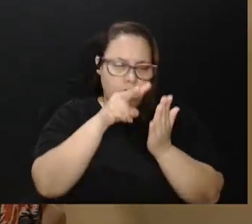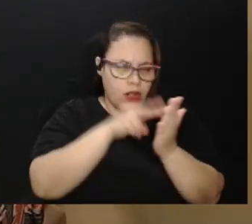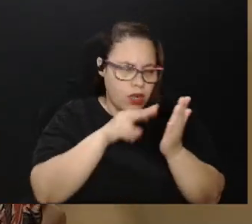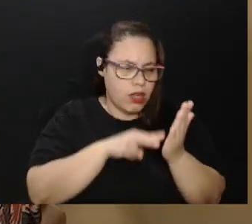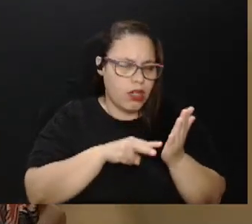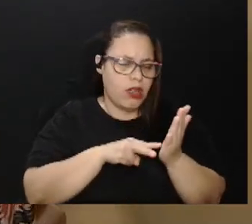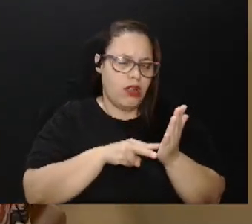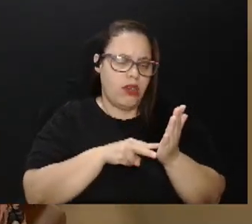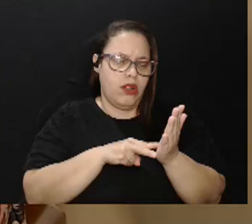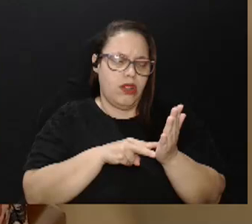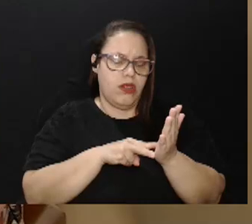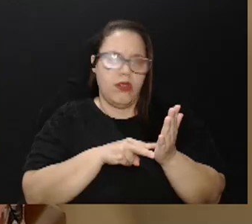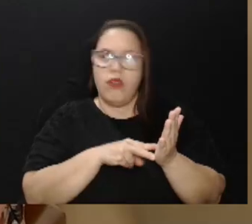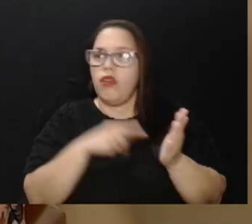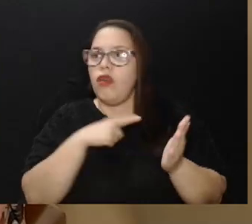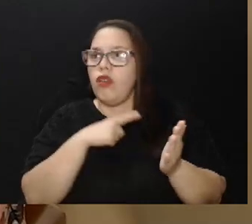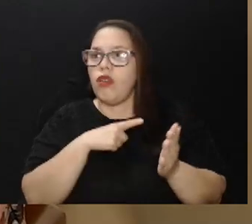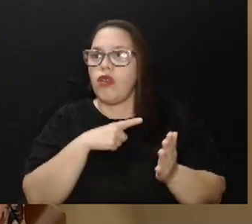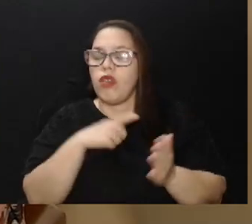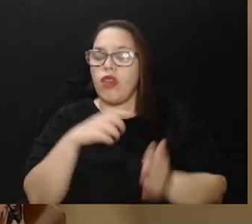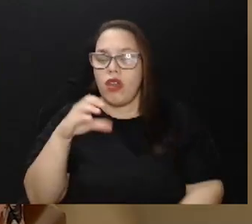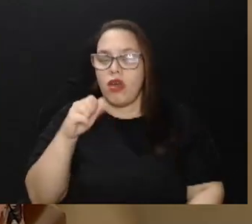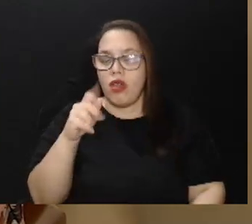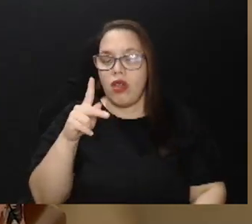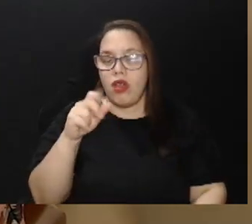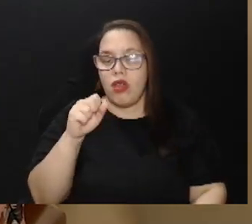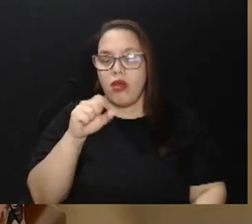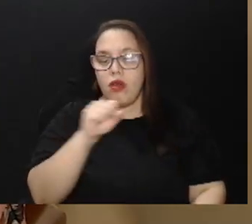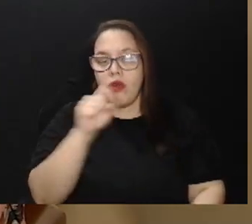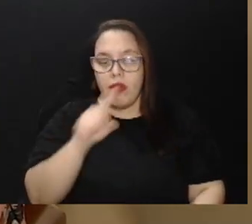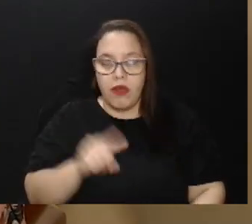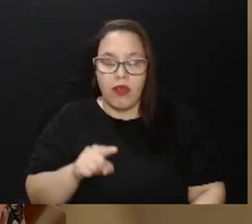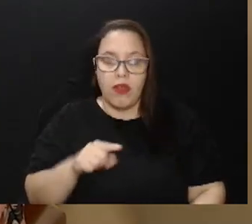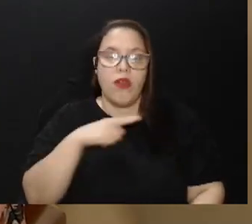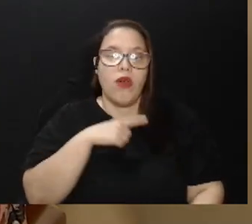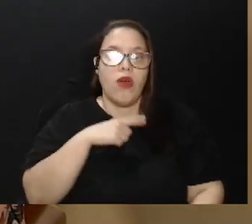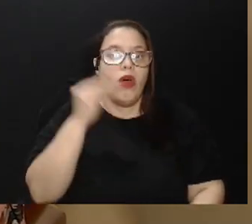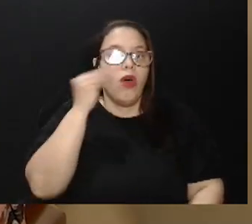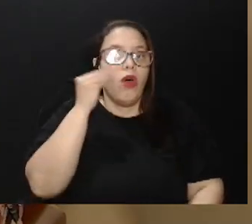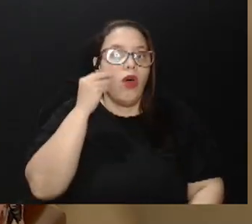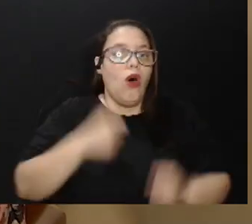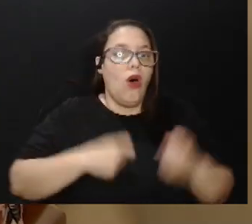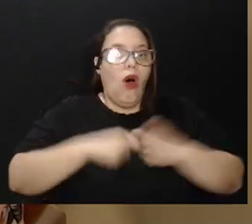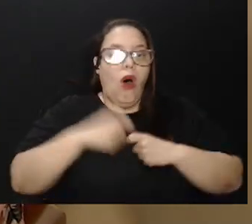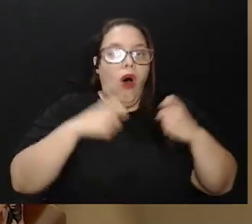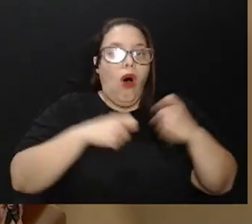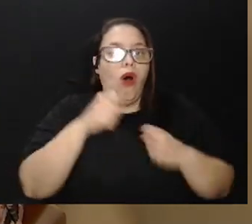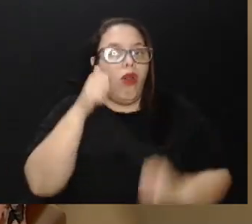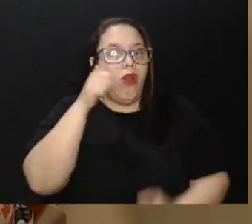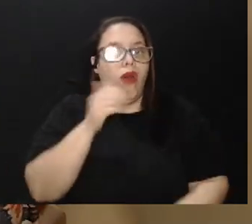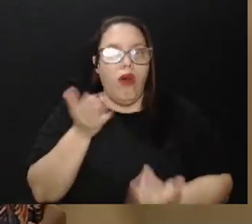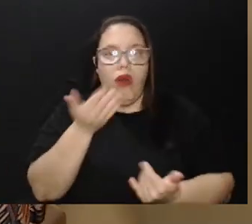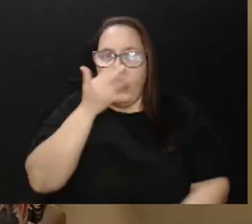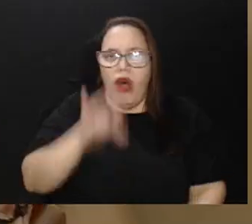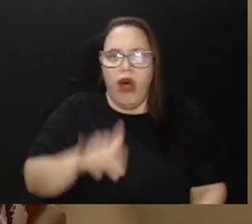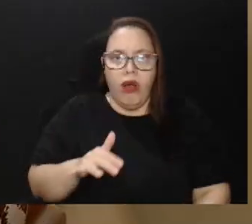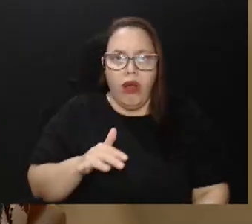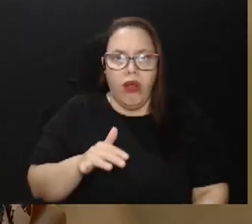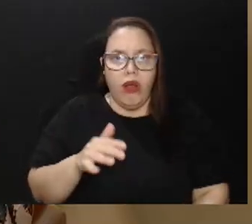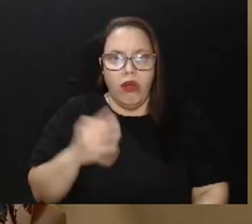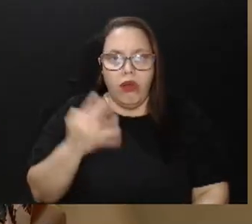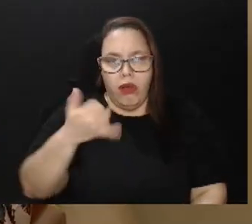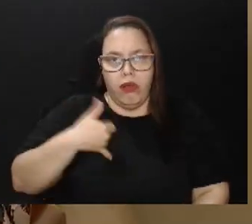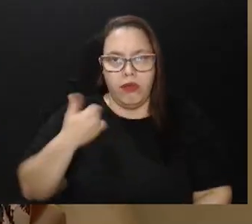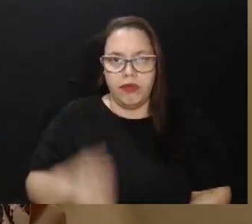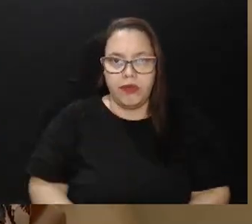teve um capataz que tentou estuprar uma menina pequena de 4, 5 anos, o pai